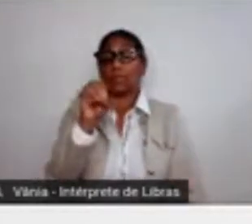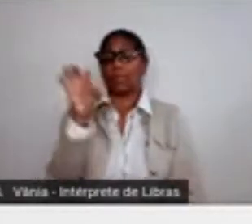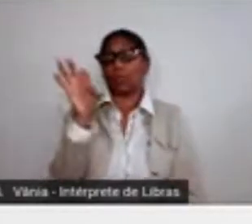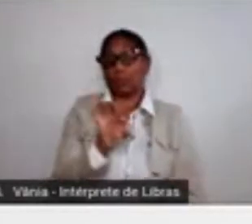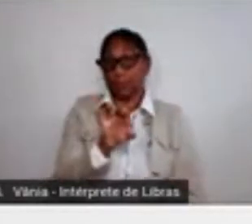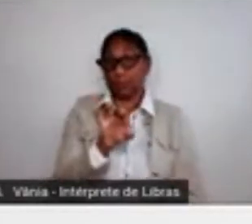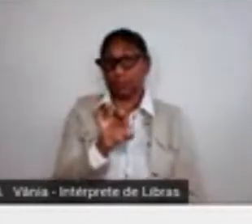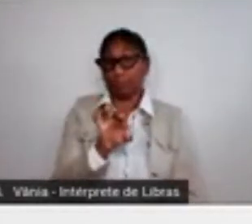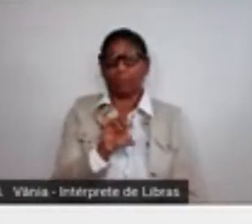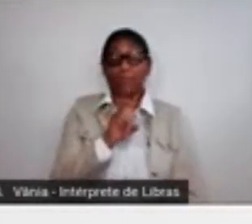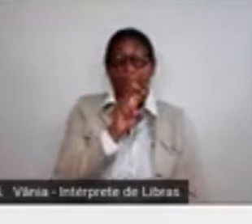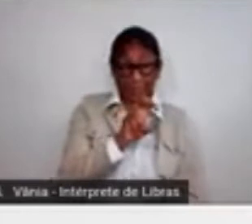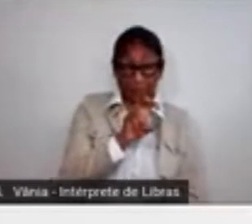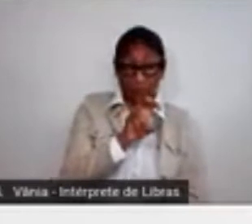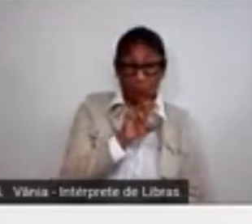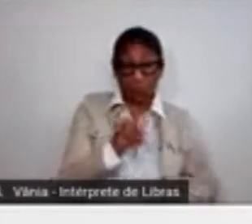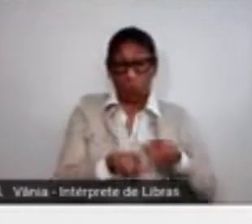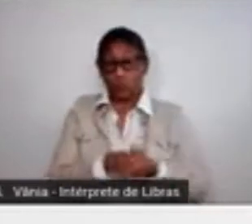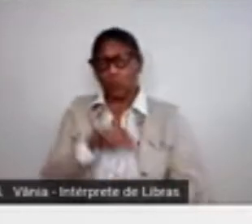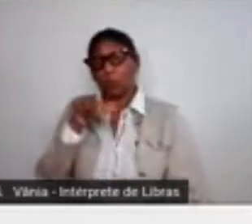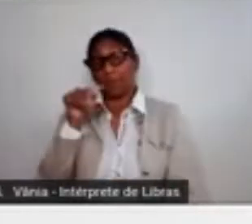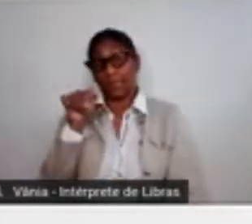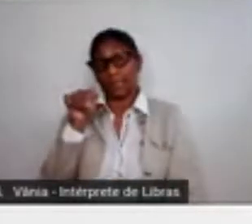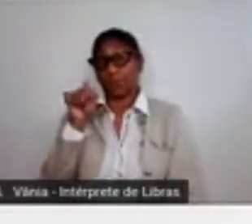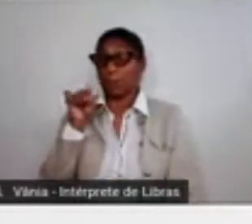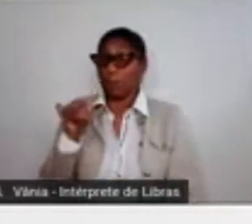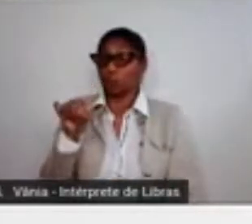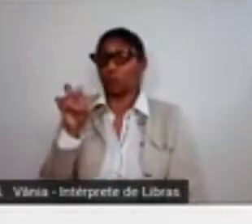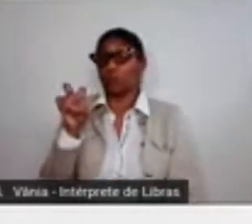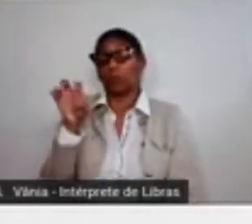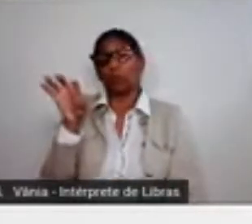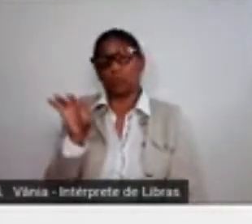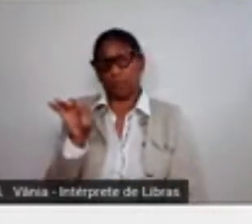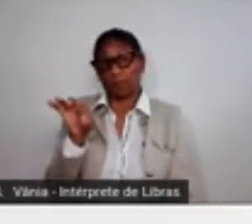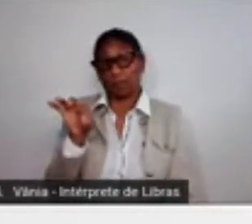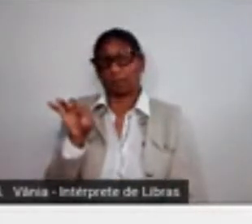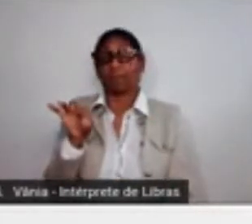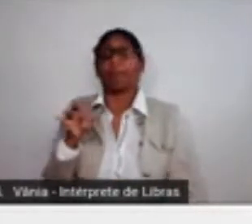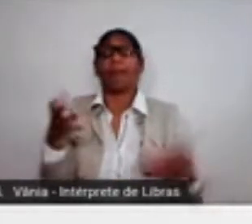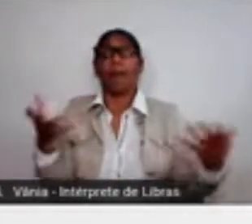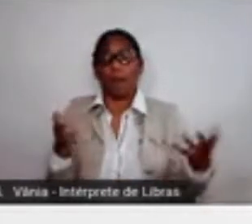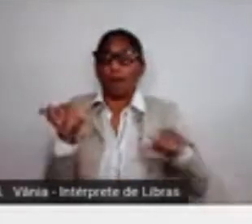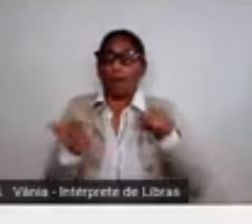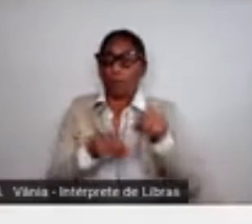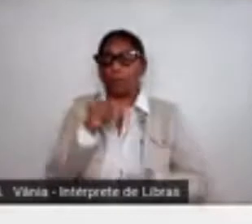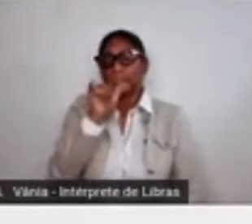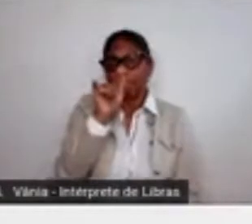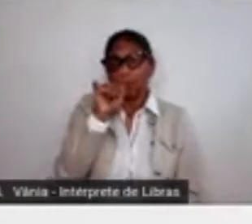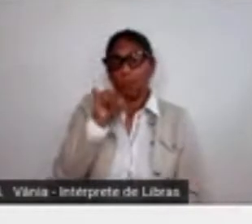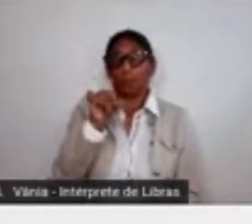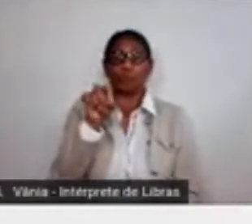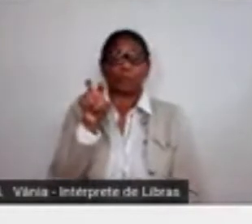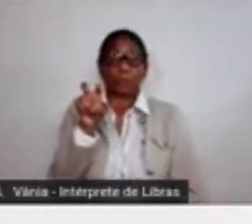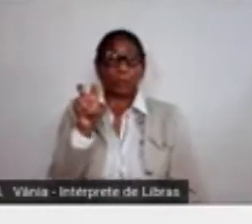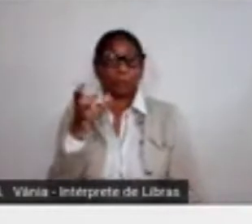para 7,5. Isso que já vinha numa curva ascendente, né, 3,75 para 5, agora para 7,5. Então nós entendemos que a